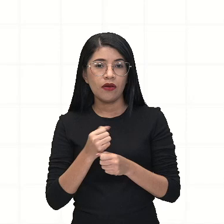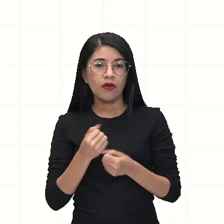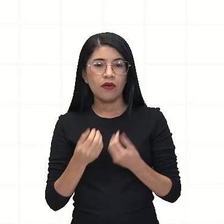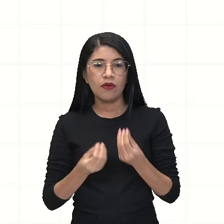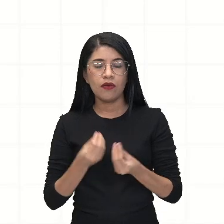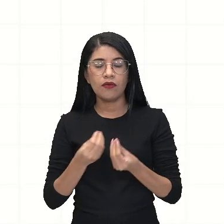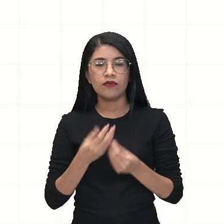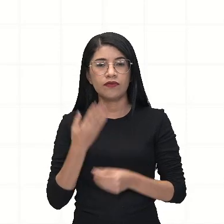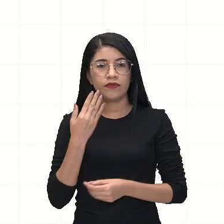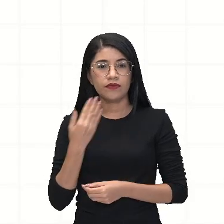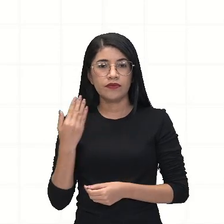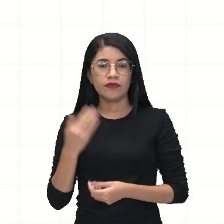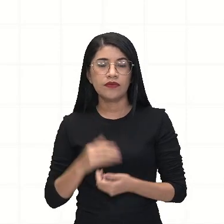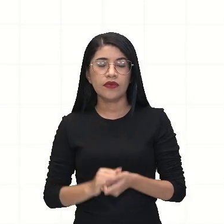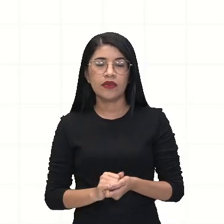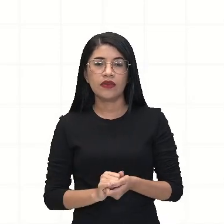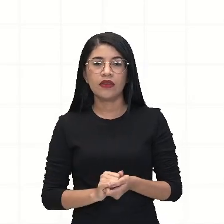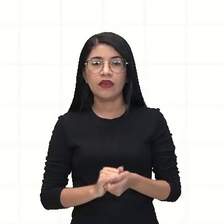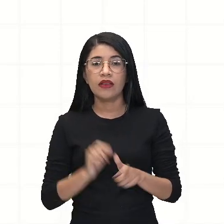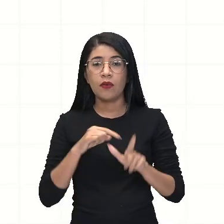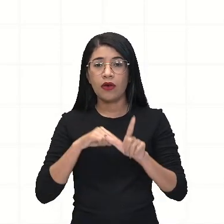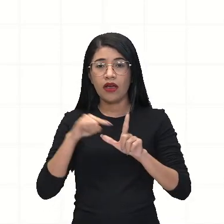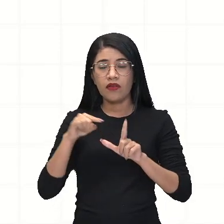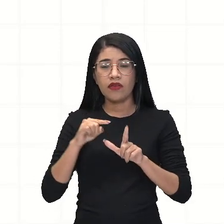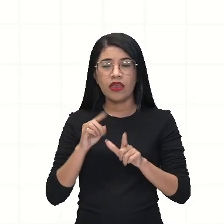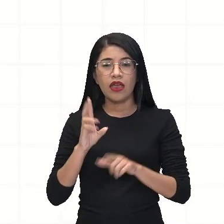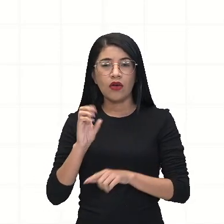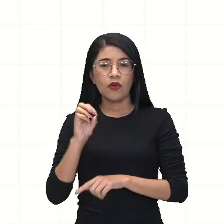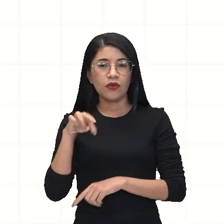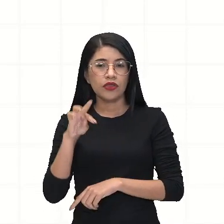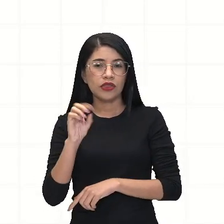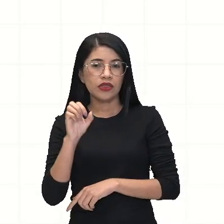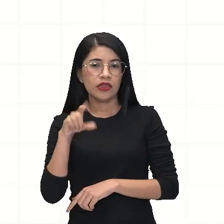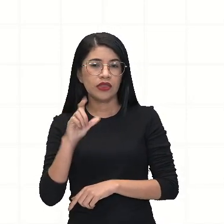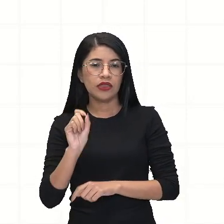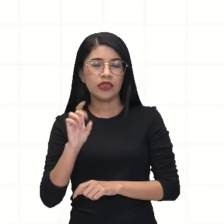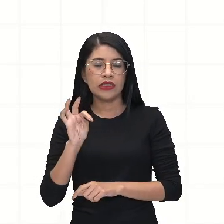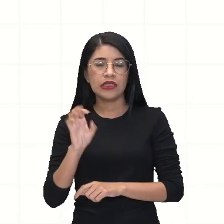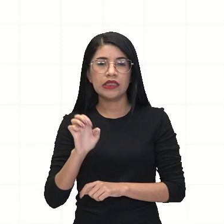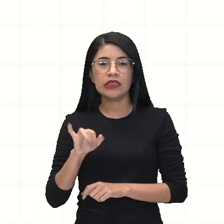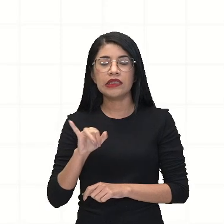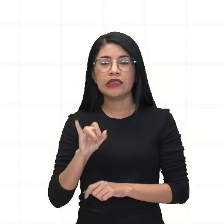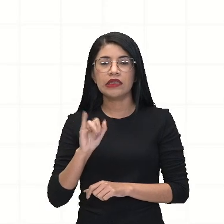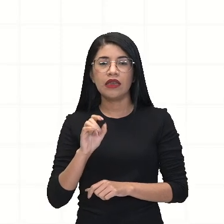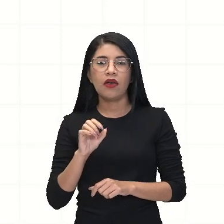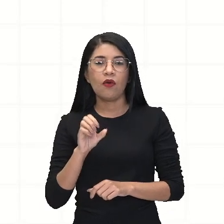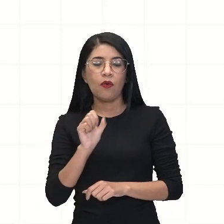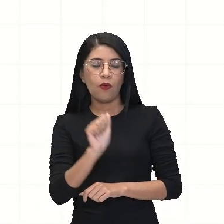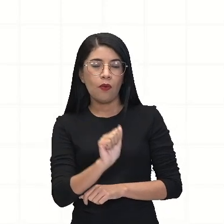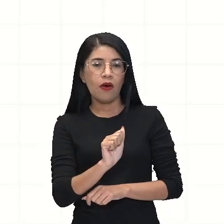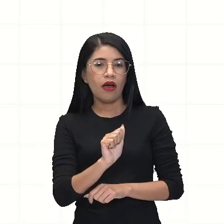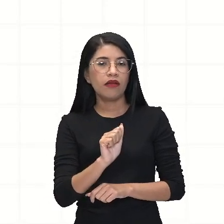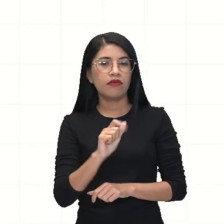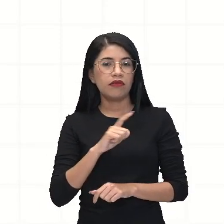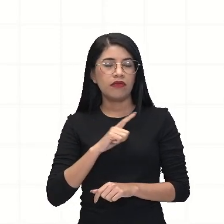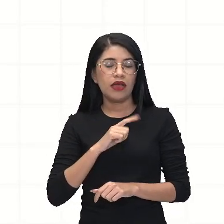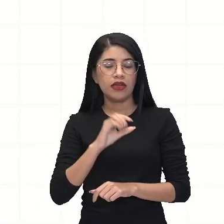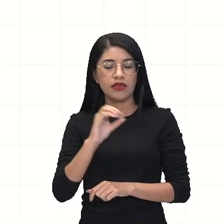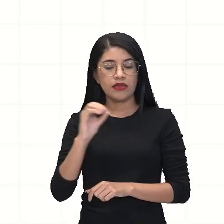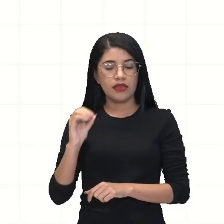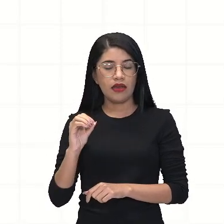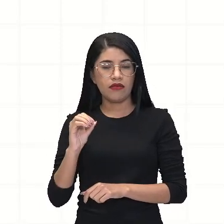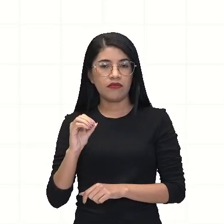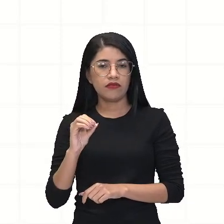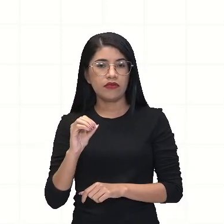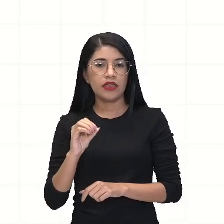ó. Uma função afim é considerada constante quando o seu coeficiente angular, que é o A, é igual a zero,